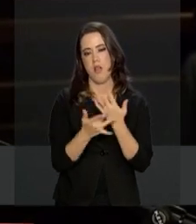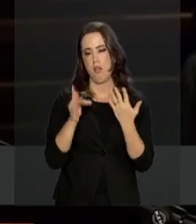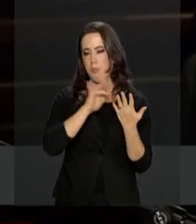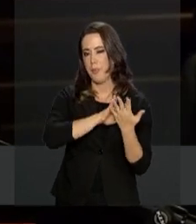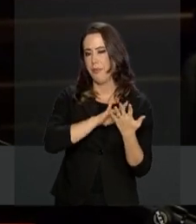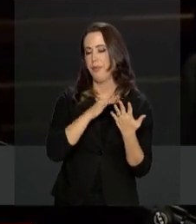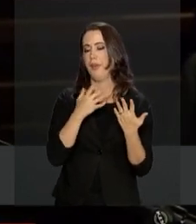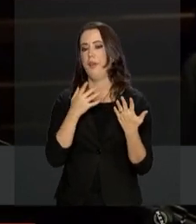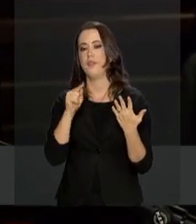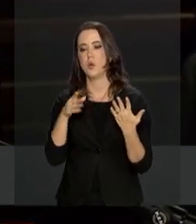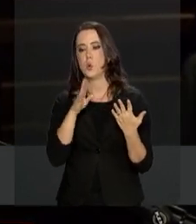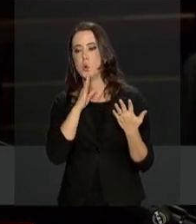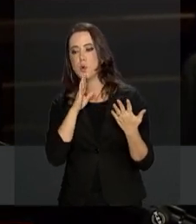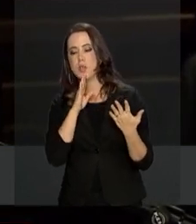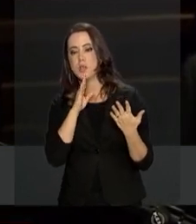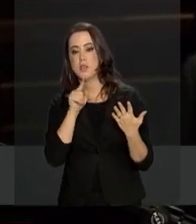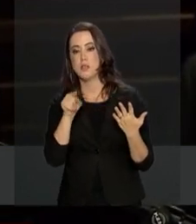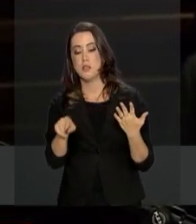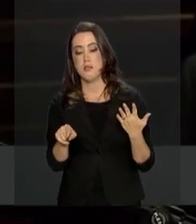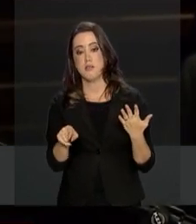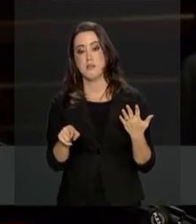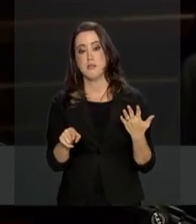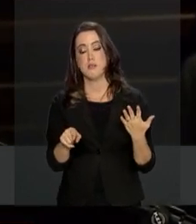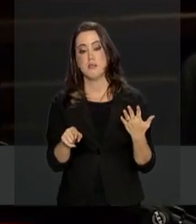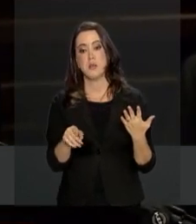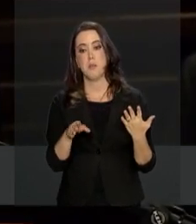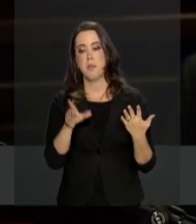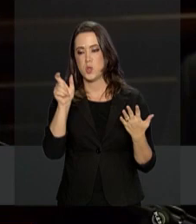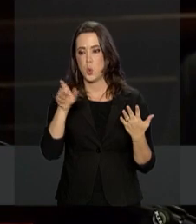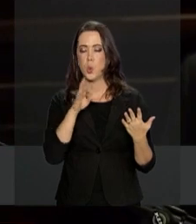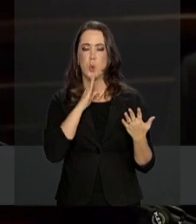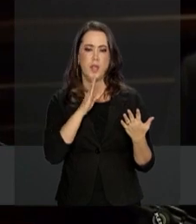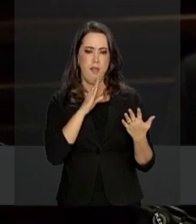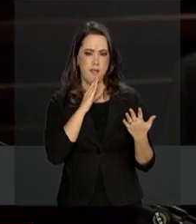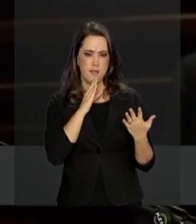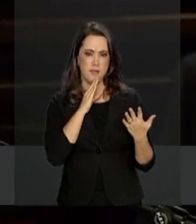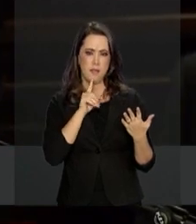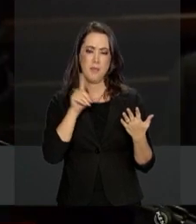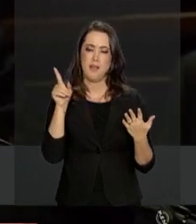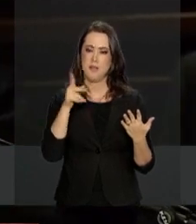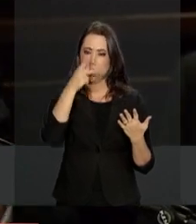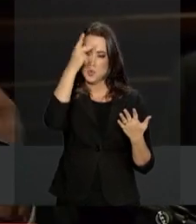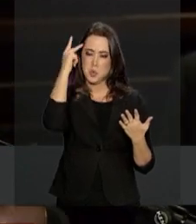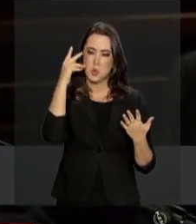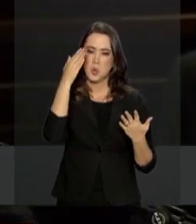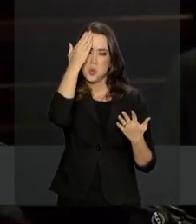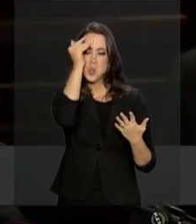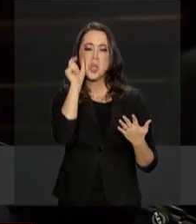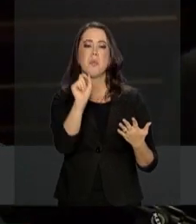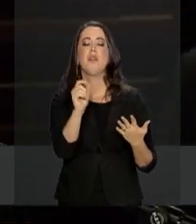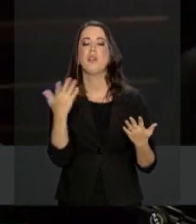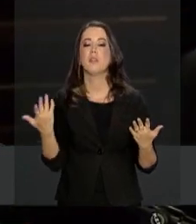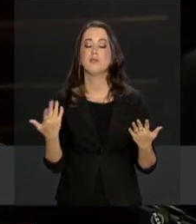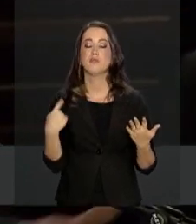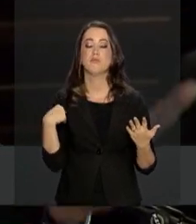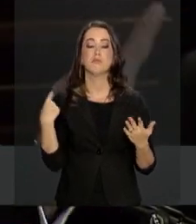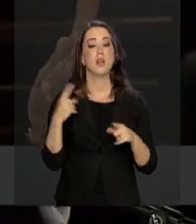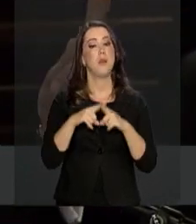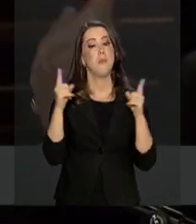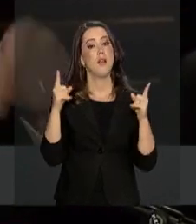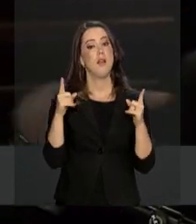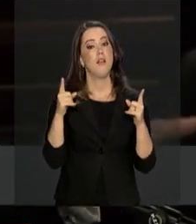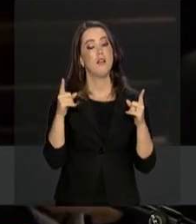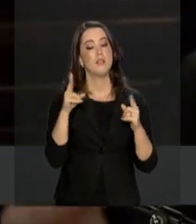palavras é entre conhecido e reconhecido conhecido é claro que nós ao longo do tempo vamos nos tornando conhecidos mas